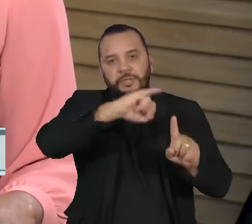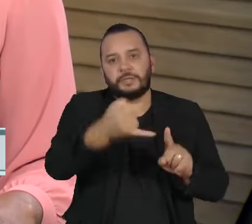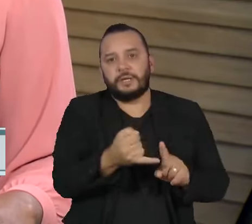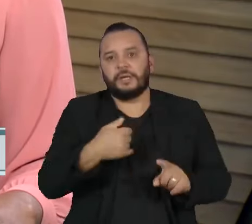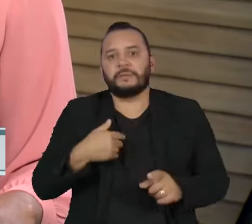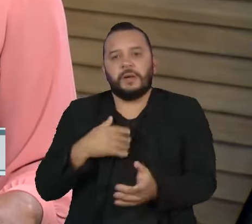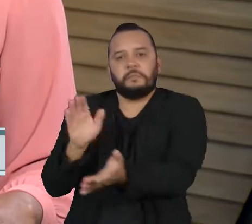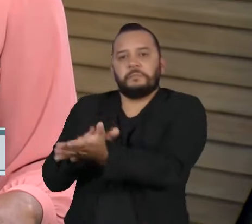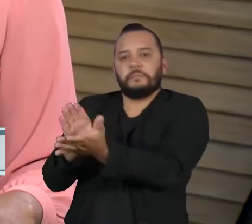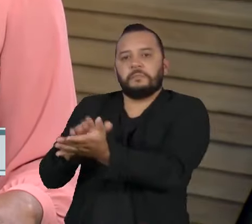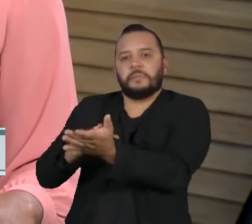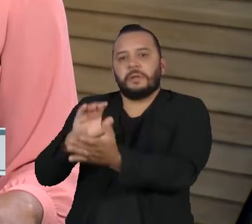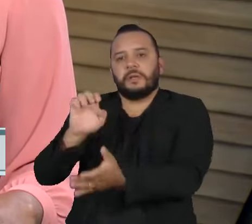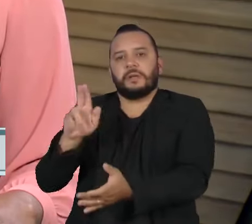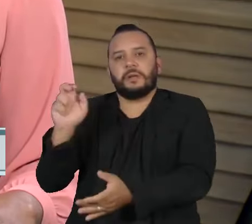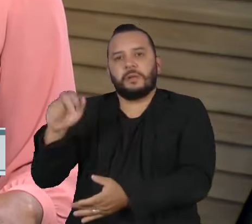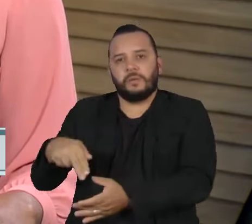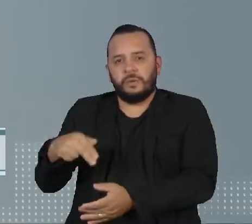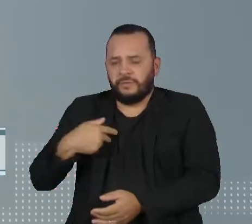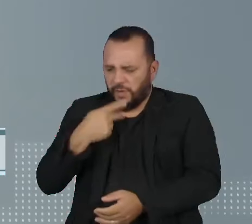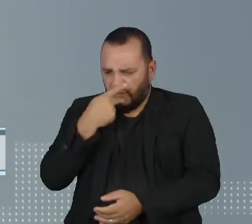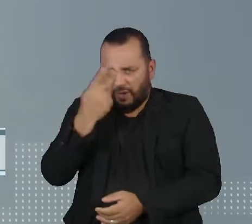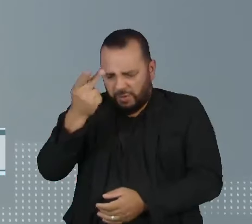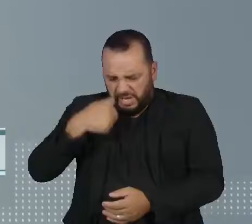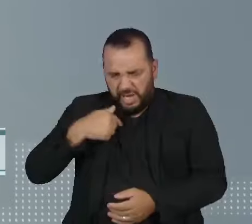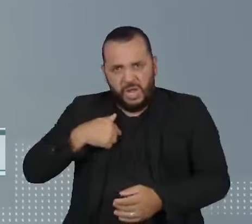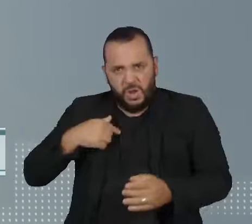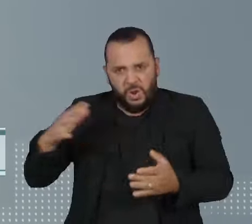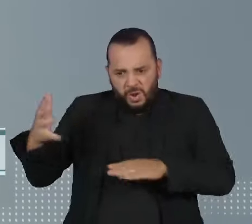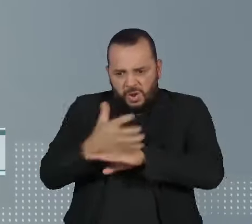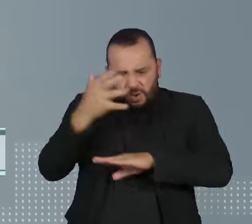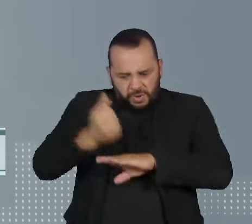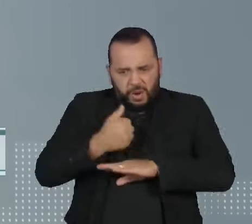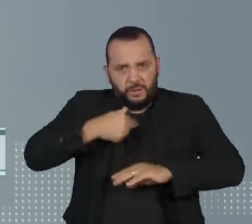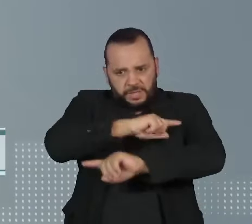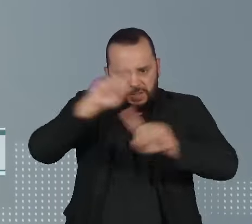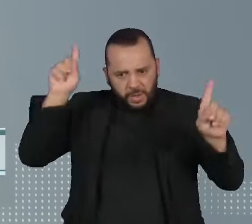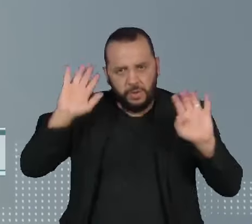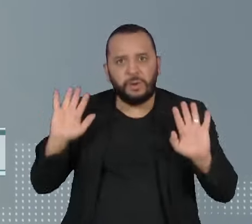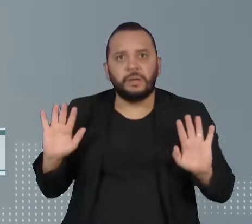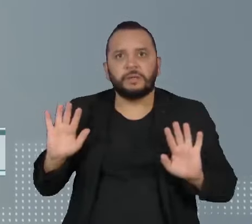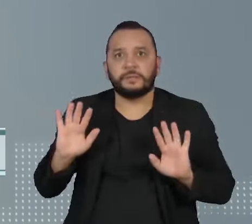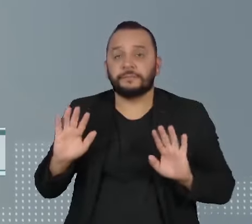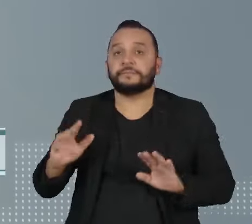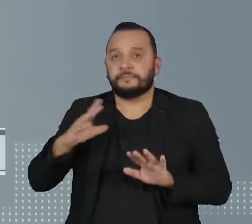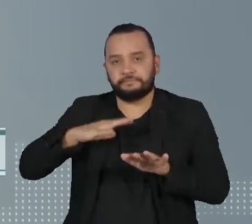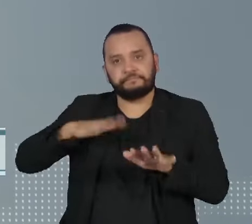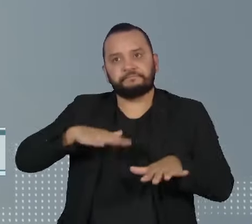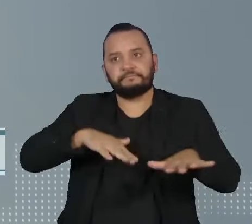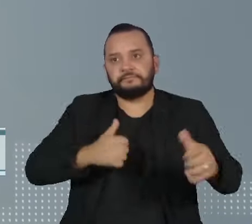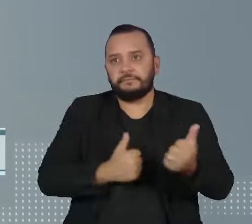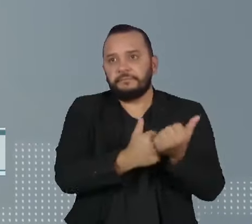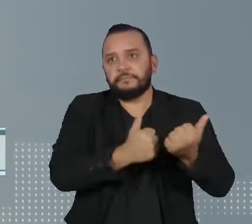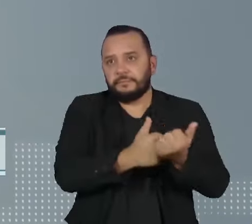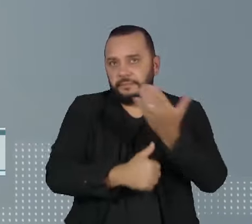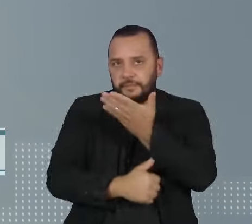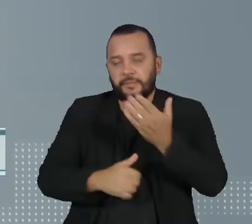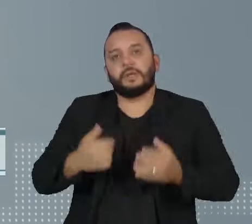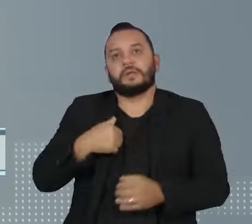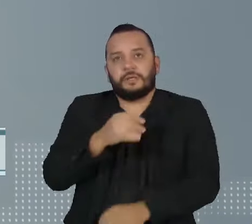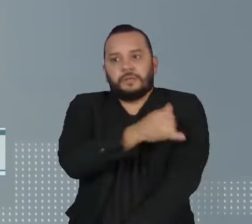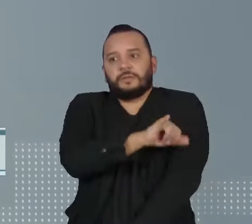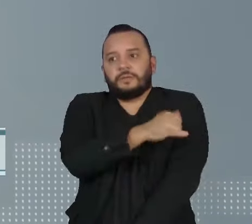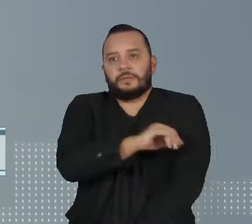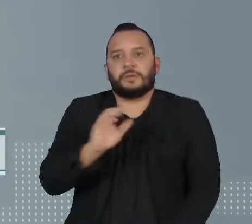nega participação em tentativa de golpe. A manifestação de apoio ao ex-presidente Jair Bolsonaro aconteceu na Orla, na altura da